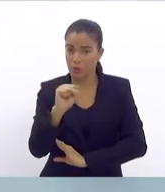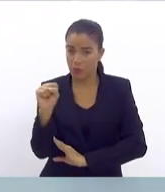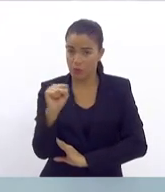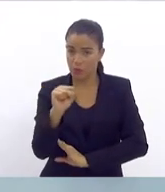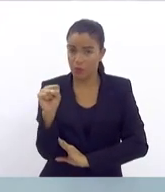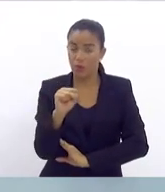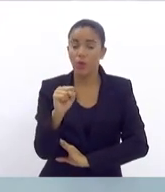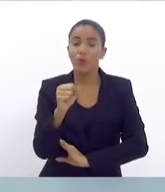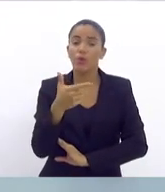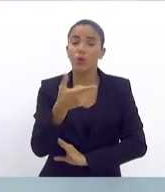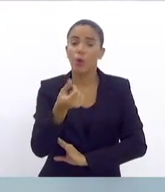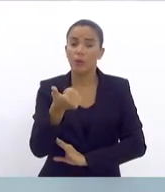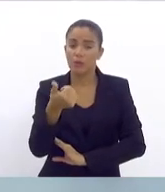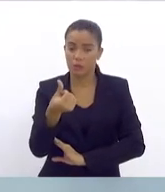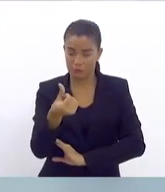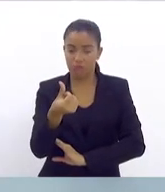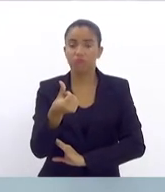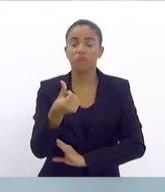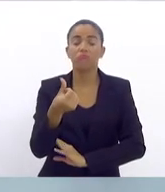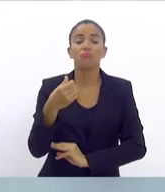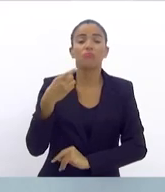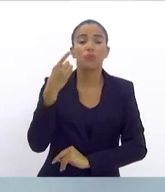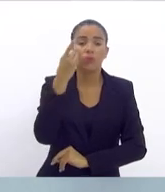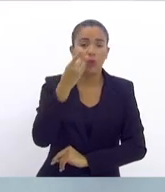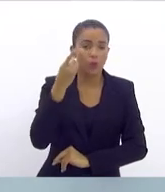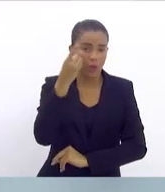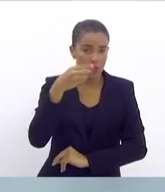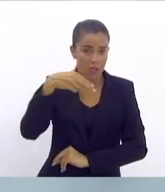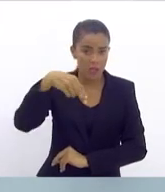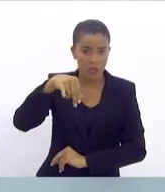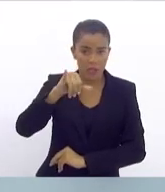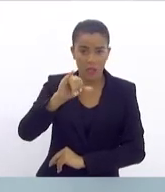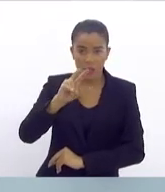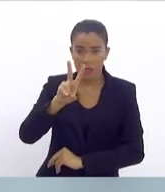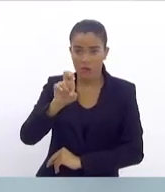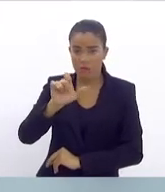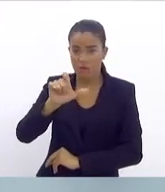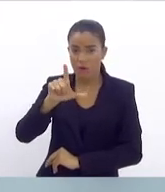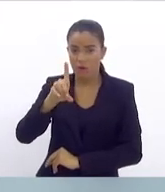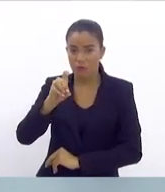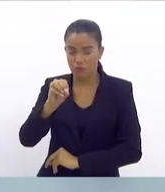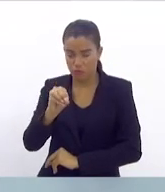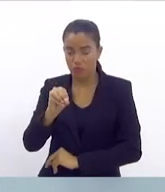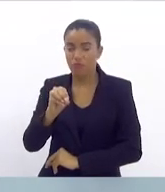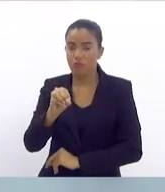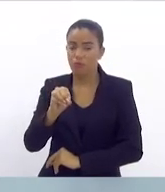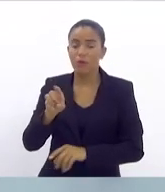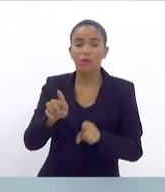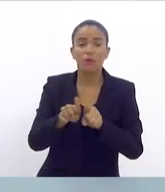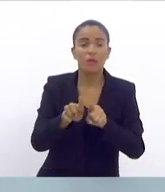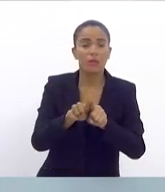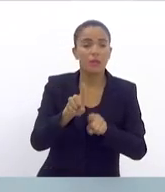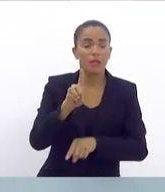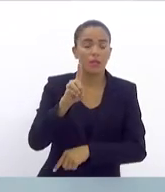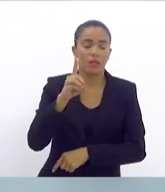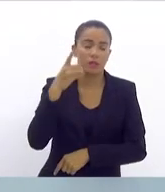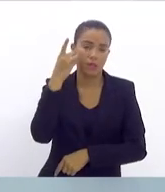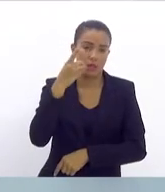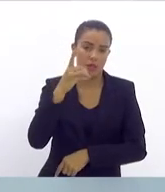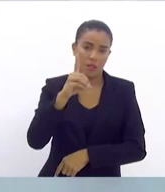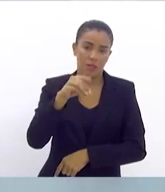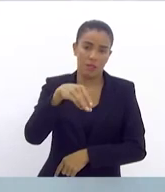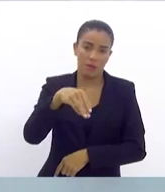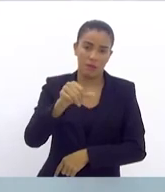16, do deputado gonçalense Nivaldo Mulim e da deputada Marta